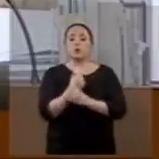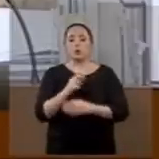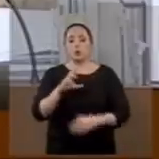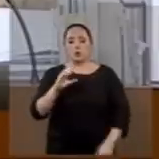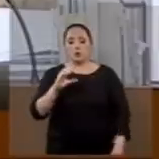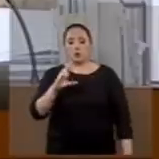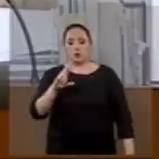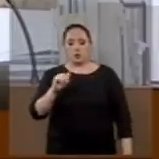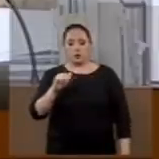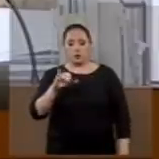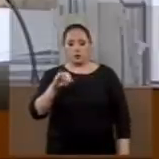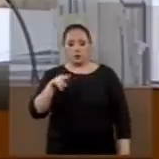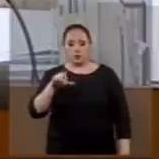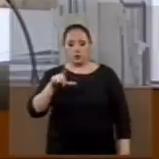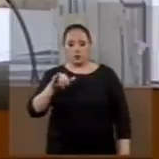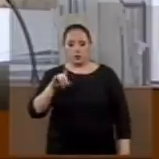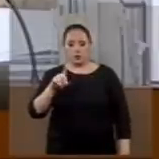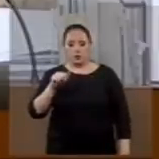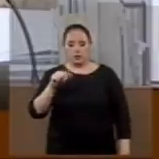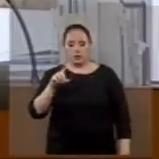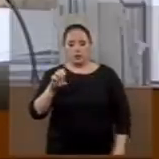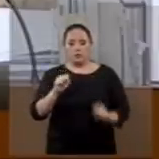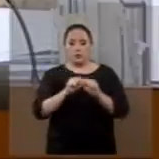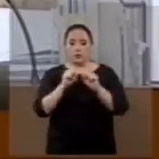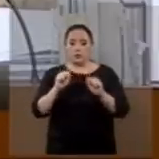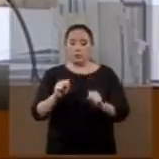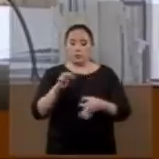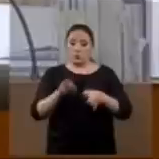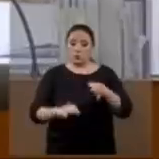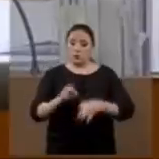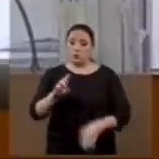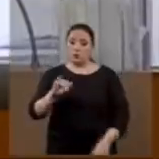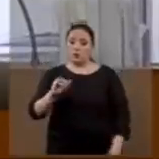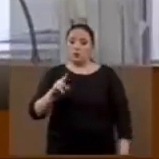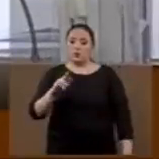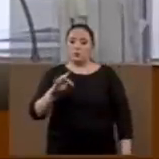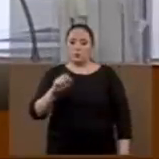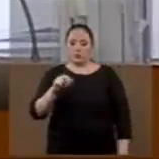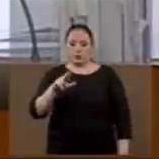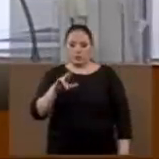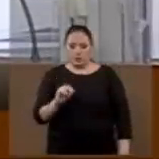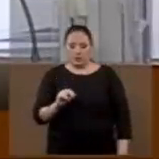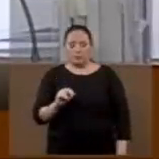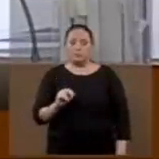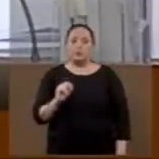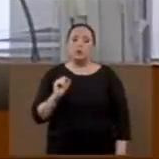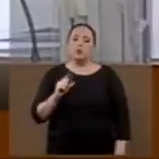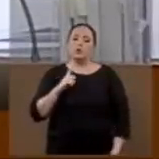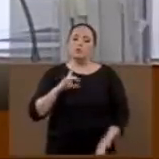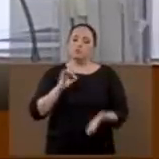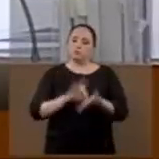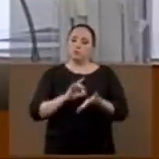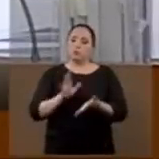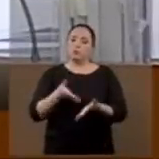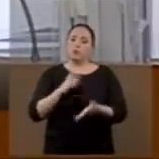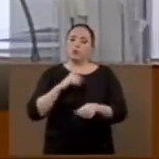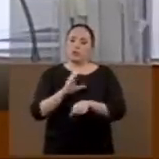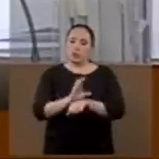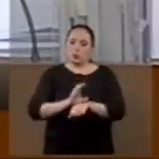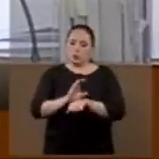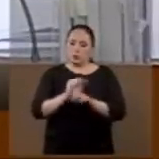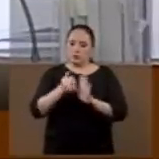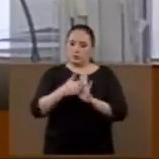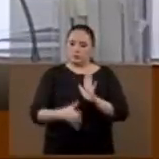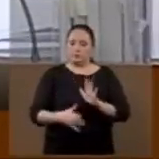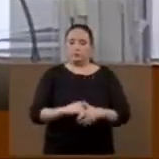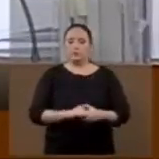ao sistema jurídico constitucional tributário e a concretização ao que na Constituição da República está disposto. Sobre